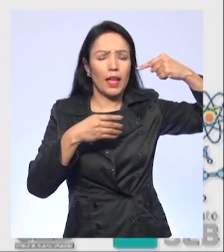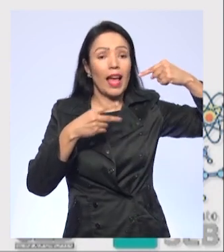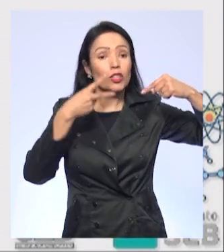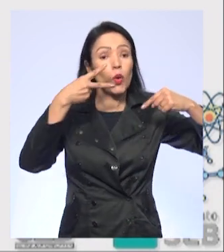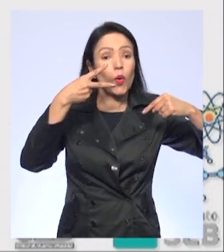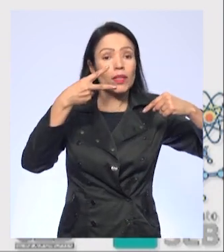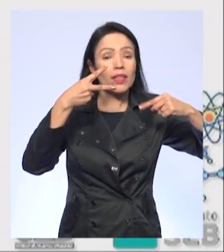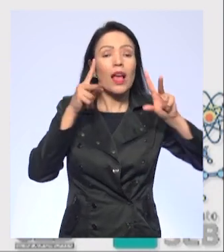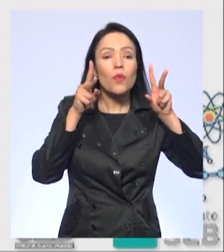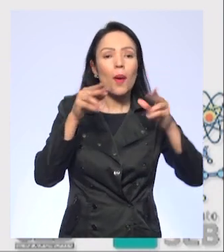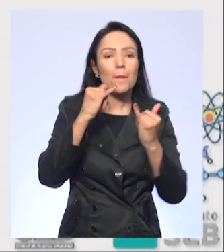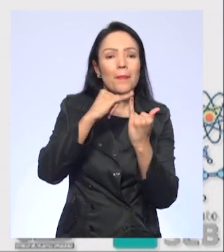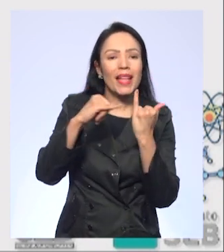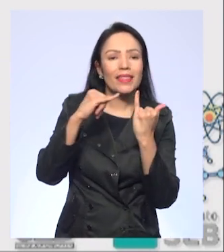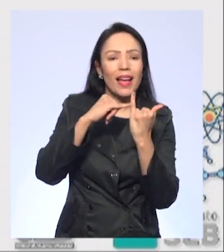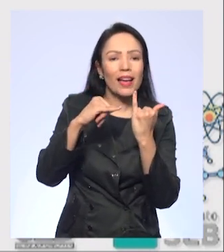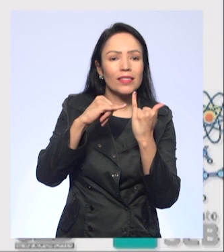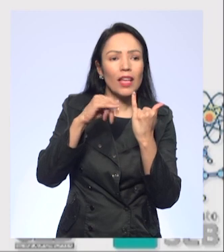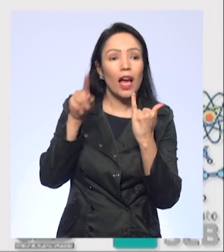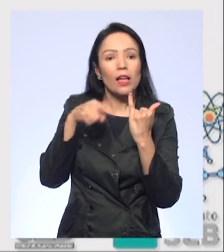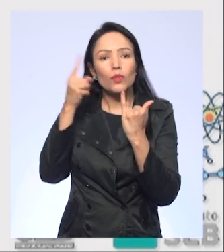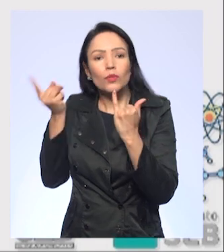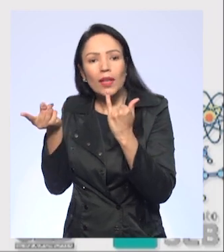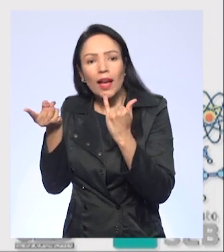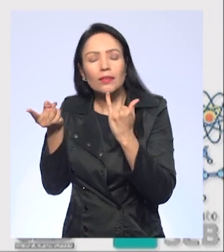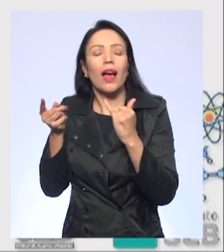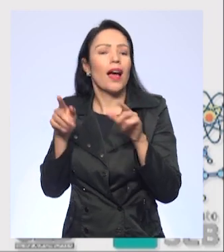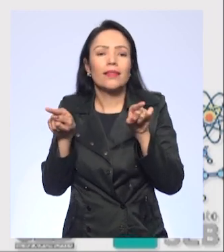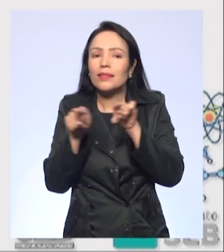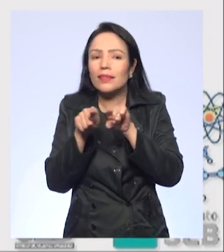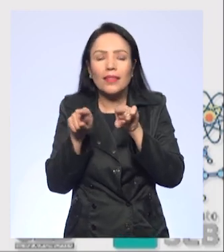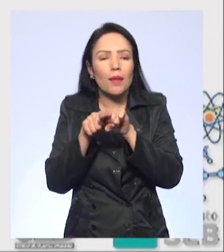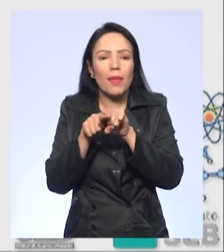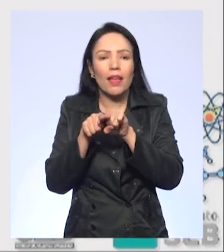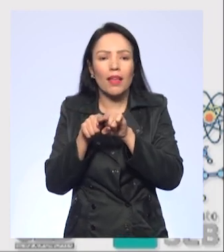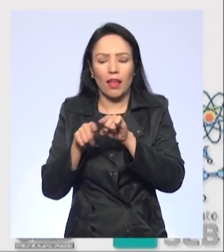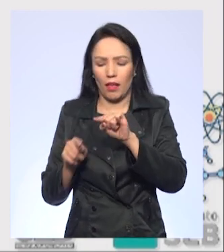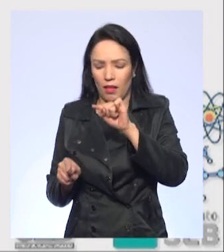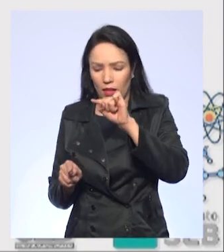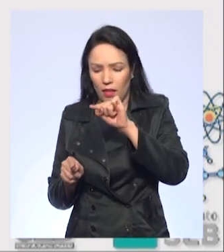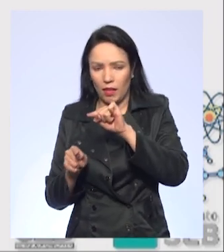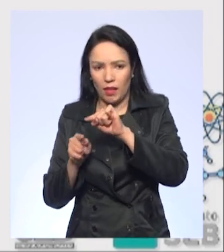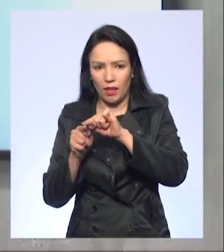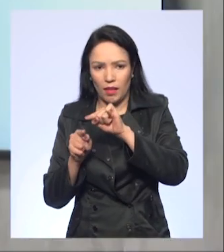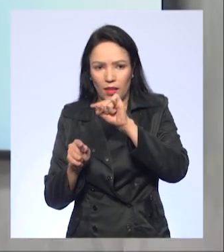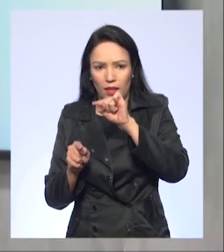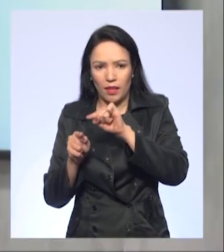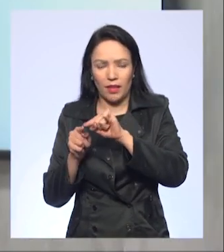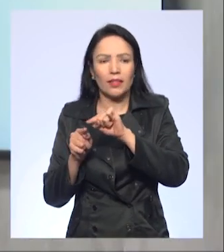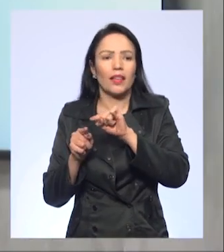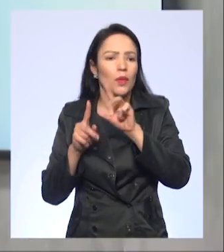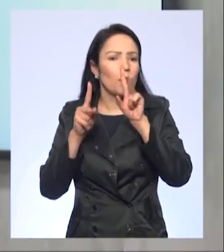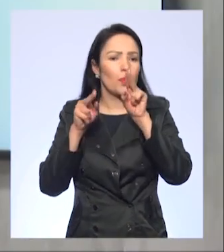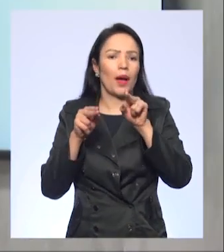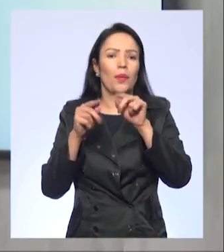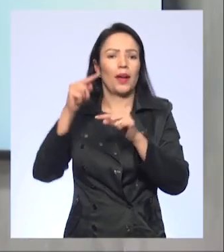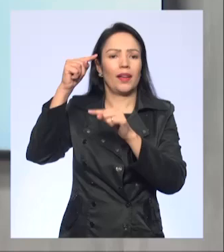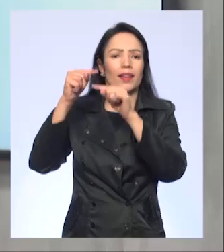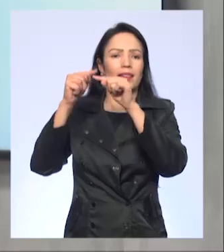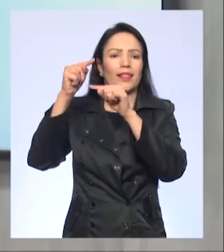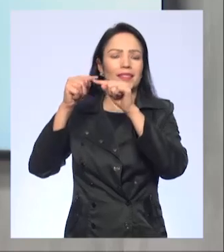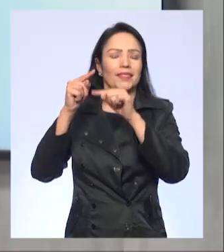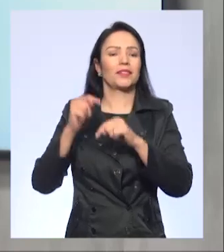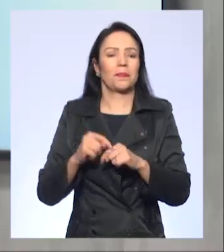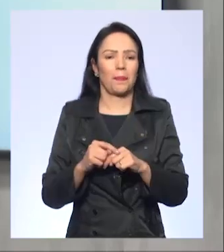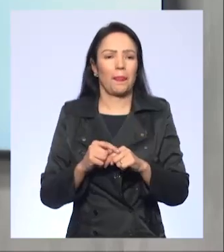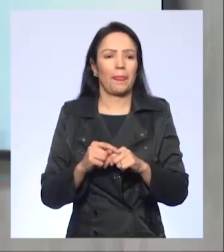acontece numa transversal, acontece em outra transversal. Alguns materiais, olha aqui para mim, não chamam de teorema de Tales, chamam de